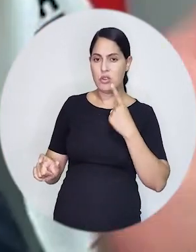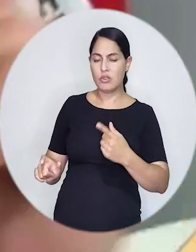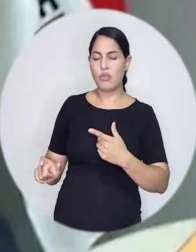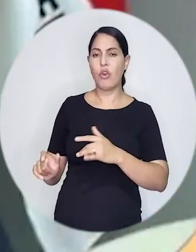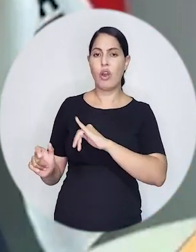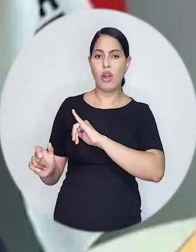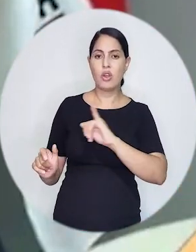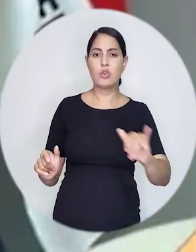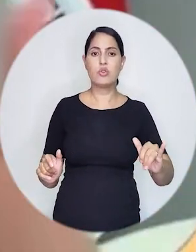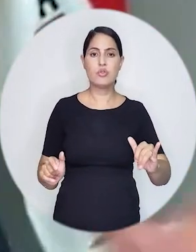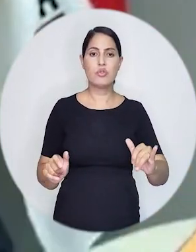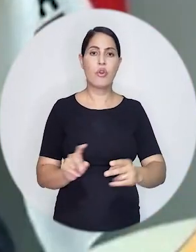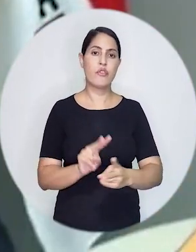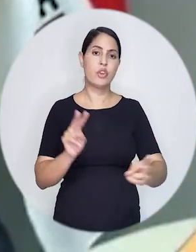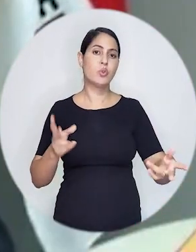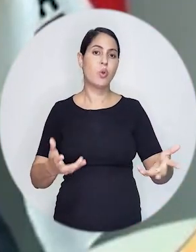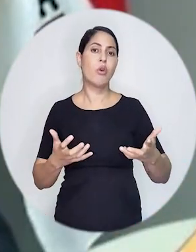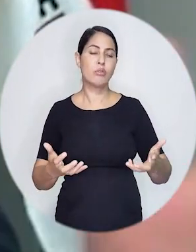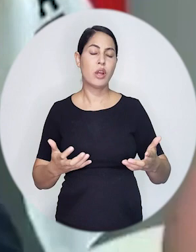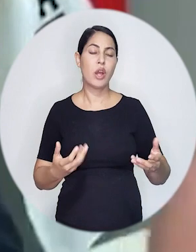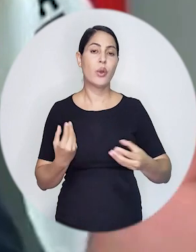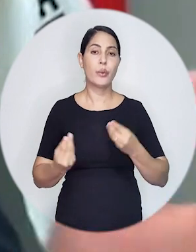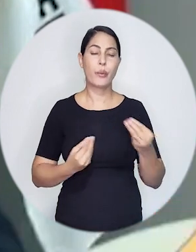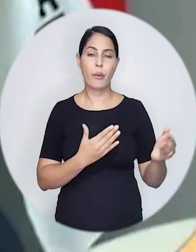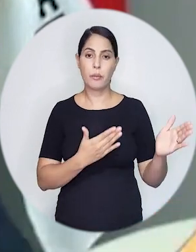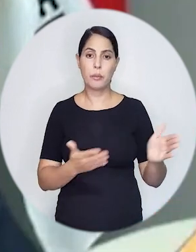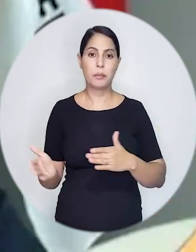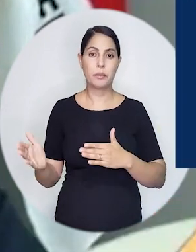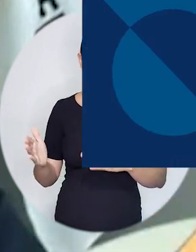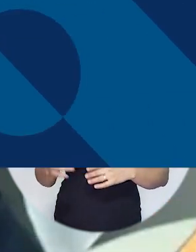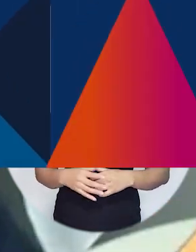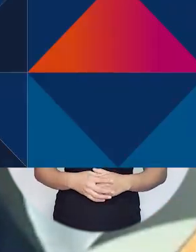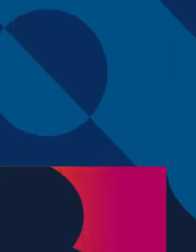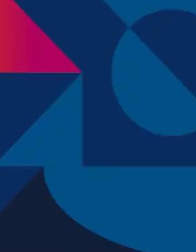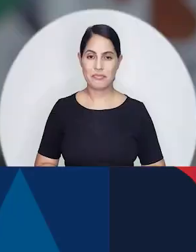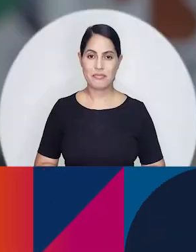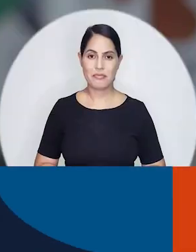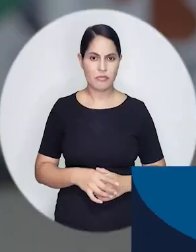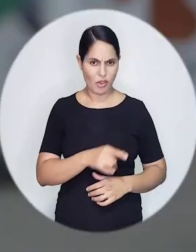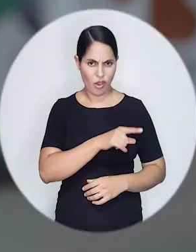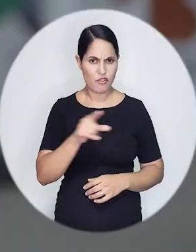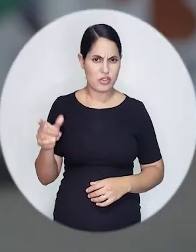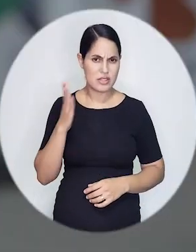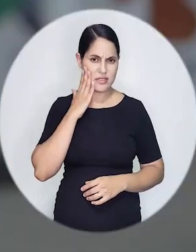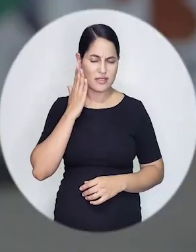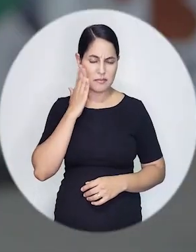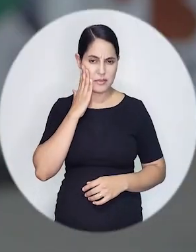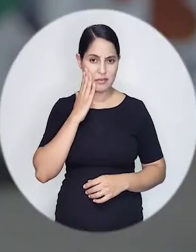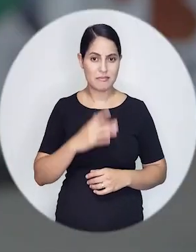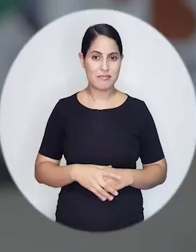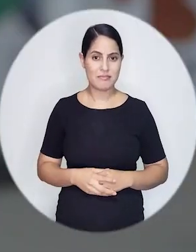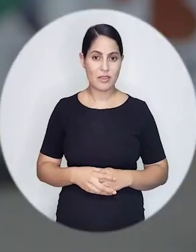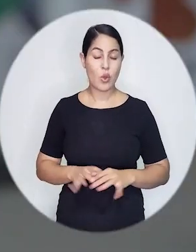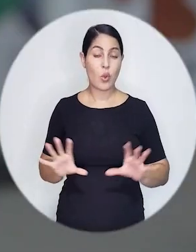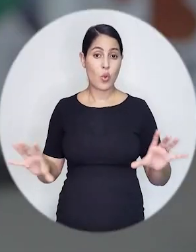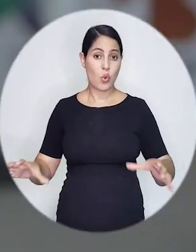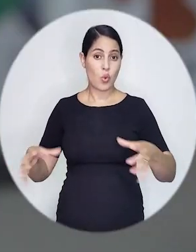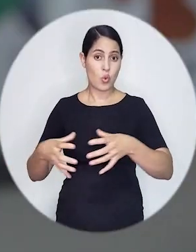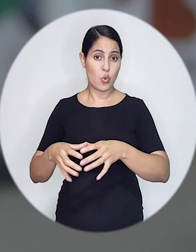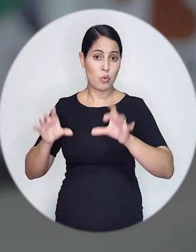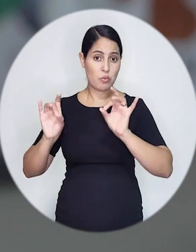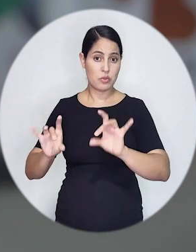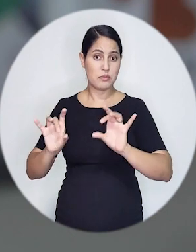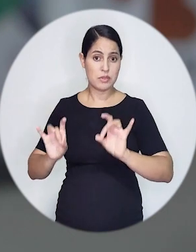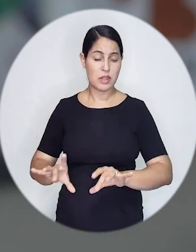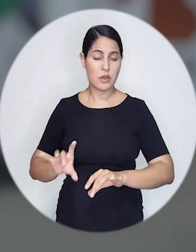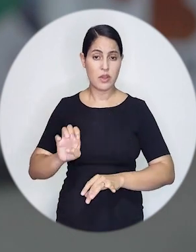a parte, através do seu advogado, requer que o processo tramite eletronicamente. Você sabia que a OAB Nacional conquistou uma